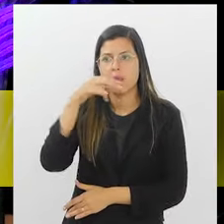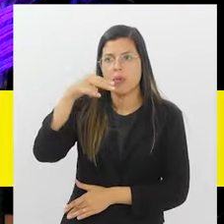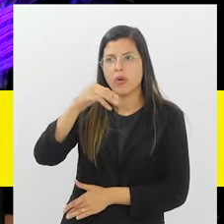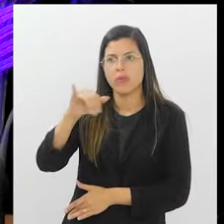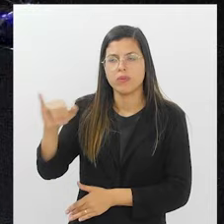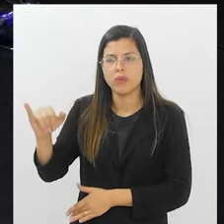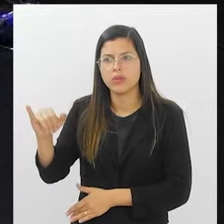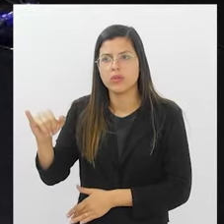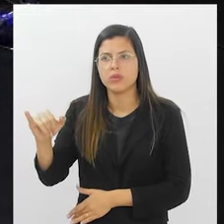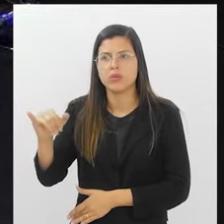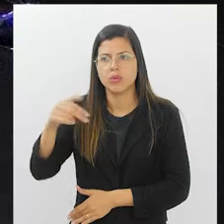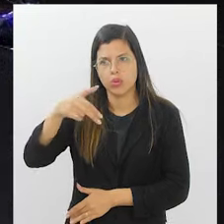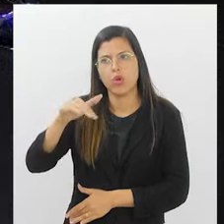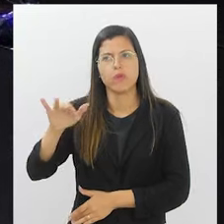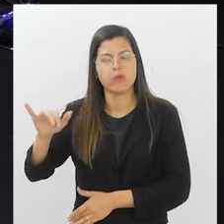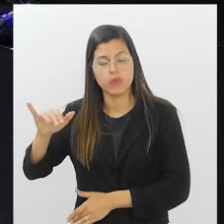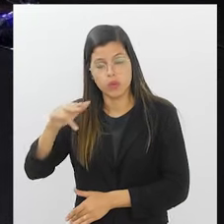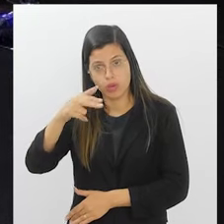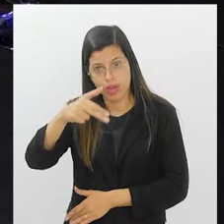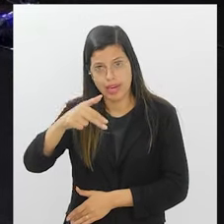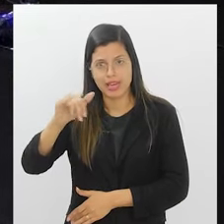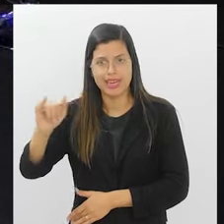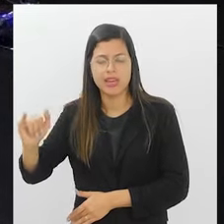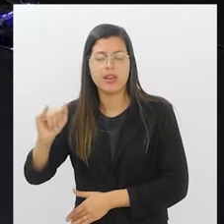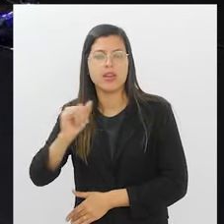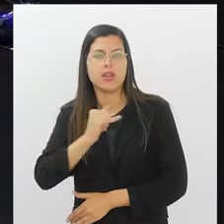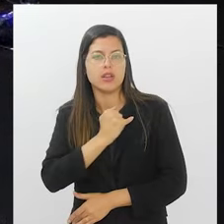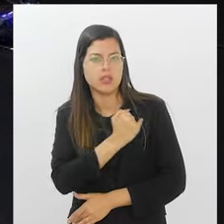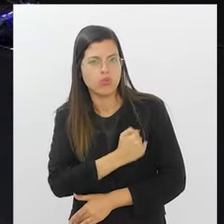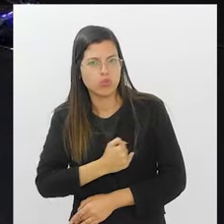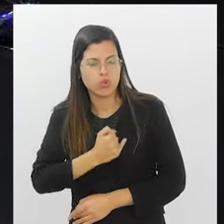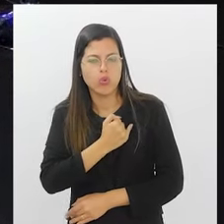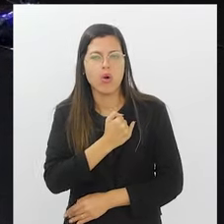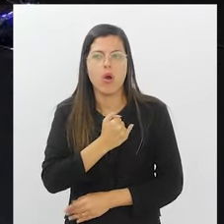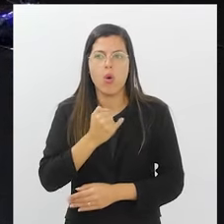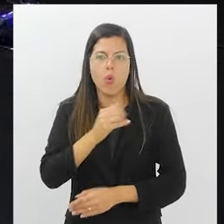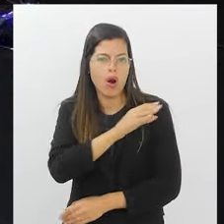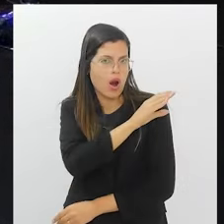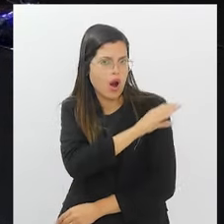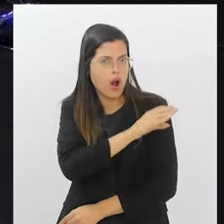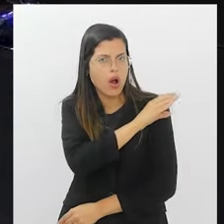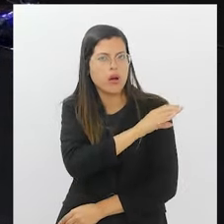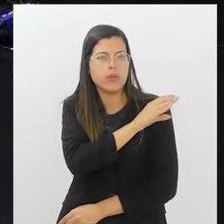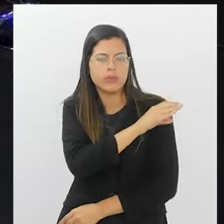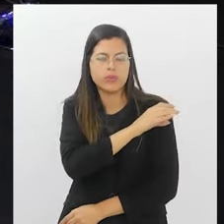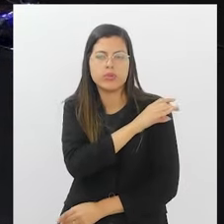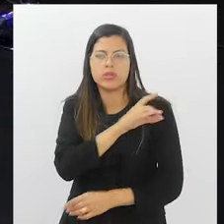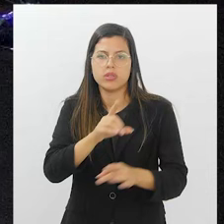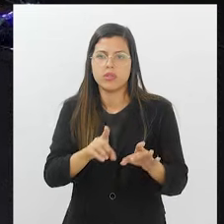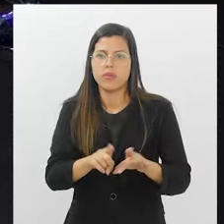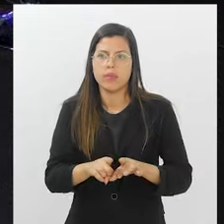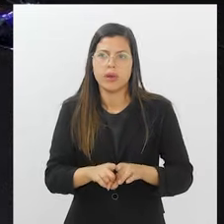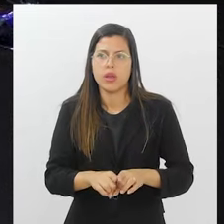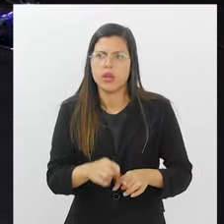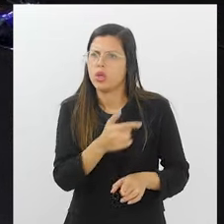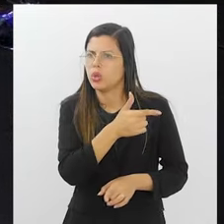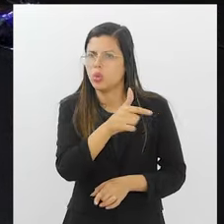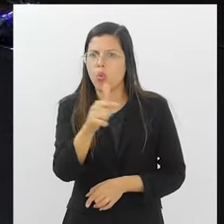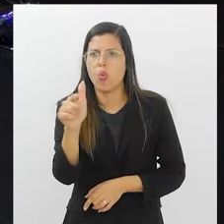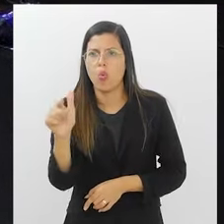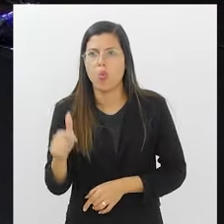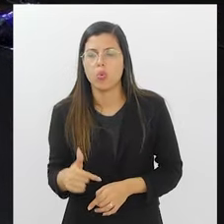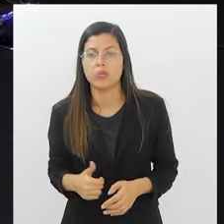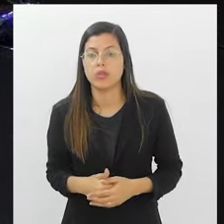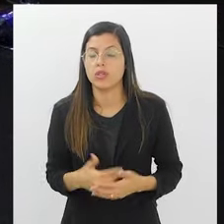Iguaçu, como Nova Iguaçu, São João de Meriti, Campos, do Goitacazes, entendeu? e